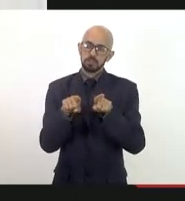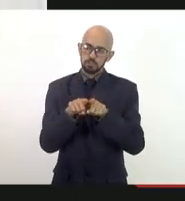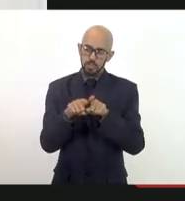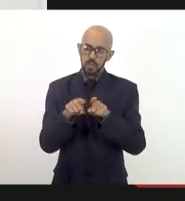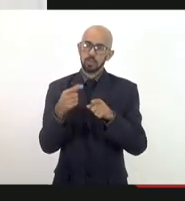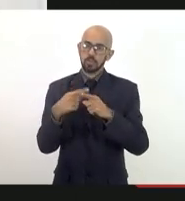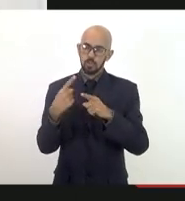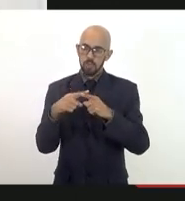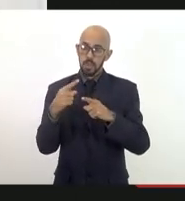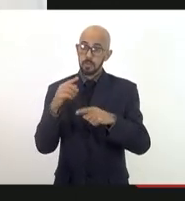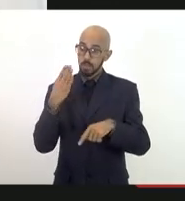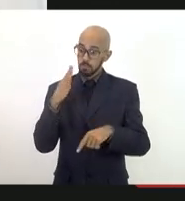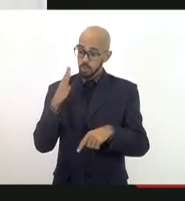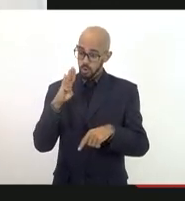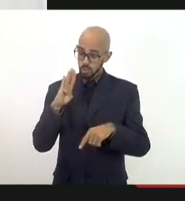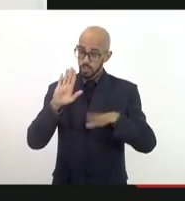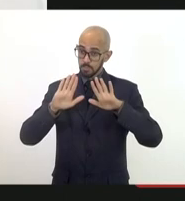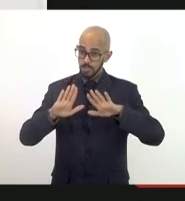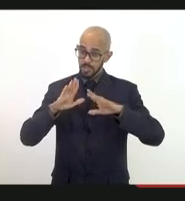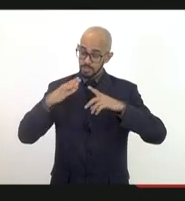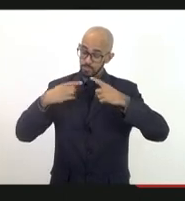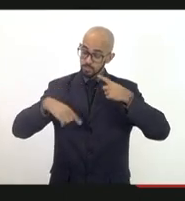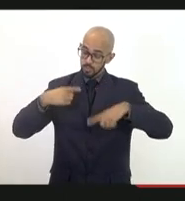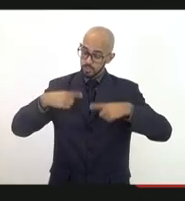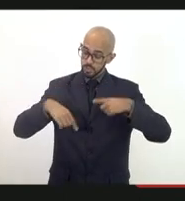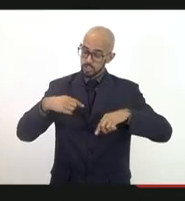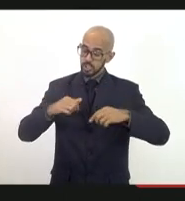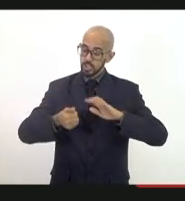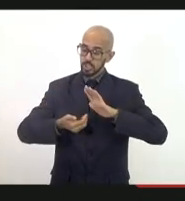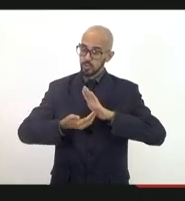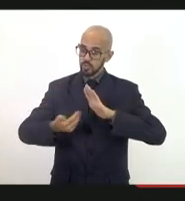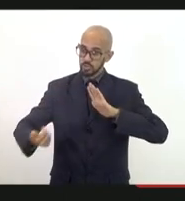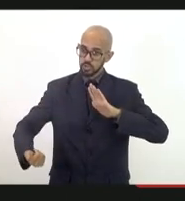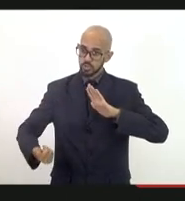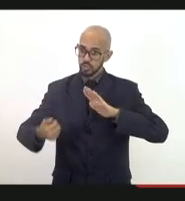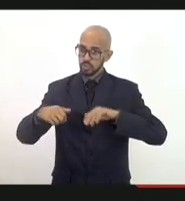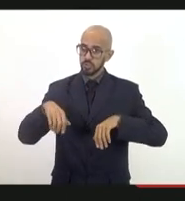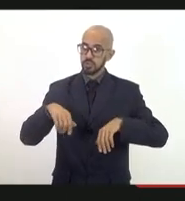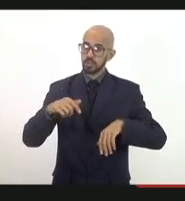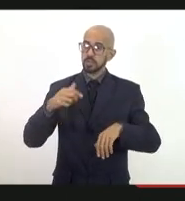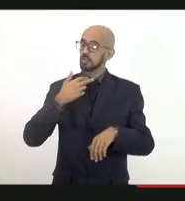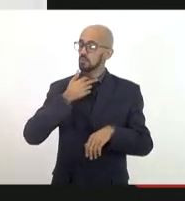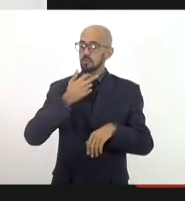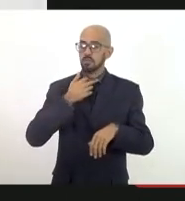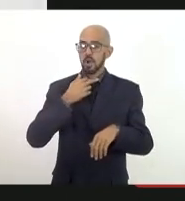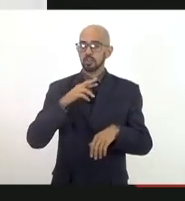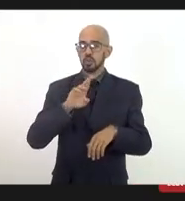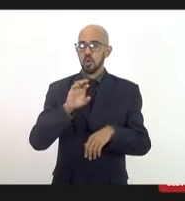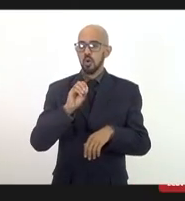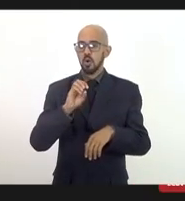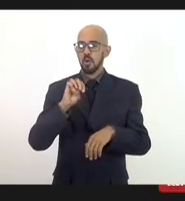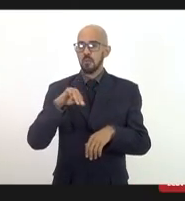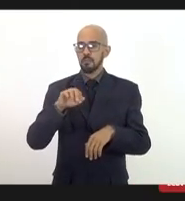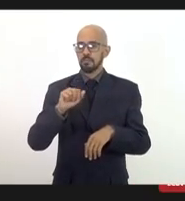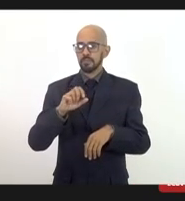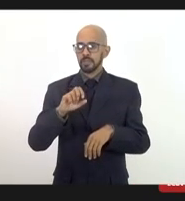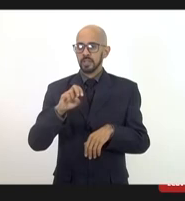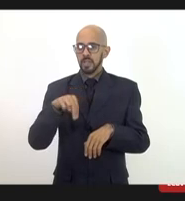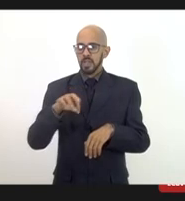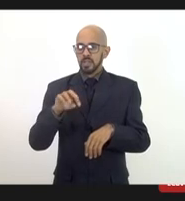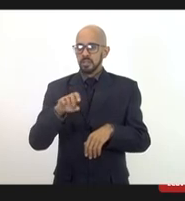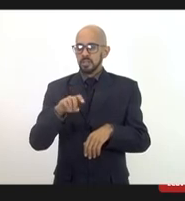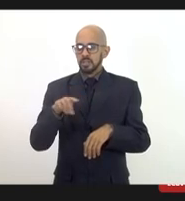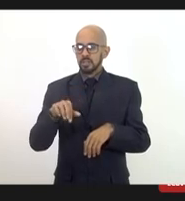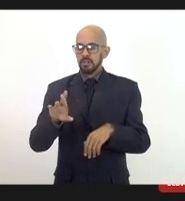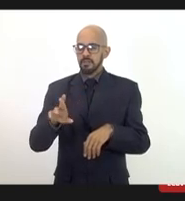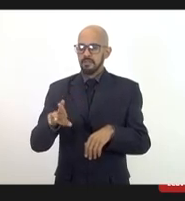mas qualquer política que nos tire dessa permanência, sem romantização, como a senhora disse, deputada, como o vereador Paulo Pinheiro destacou, essa